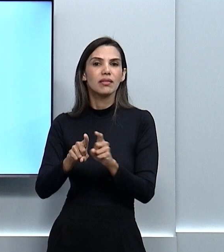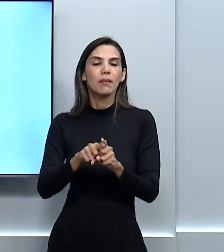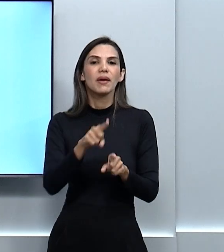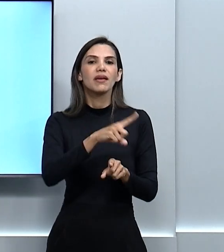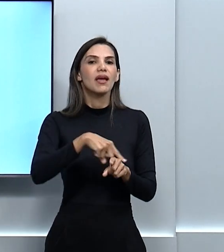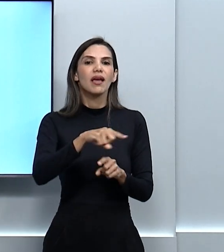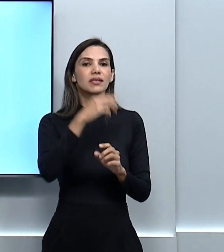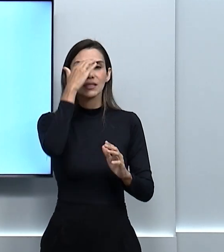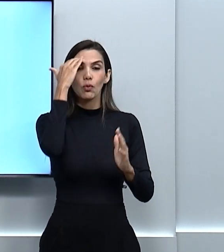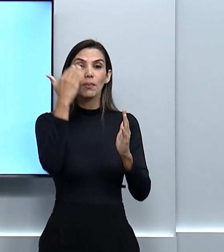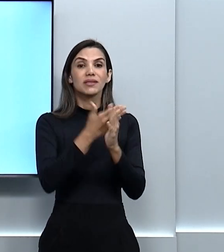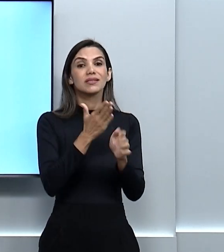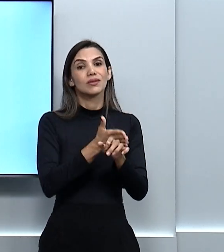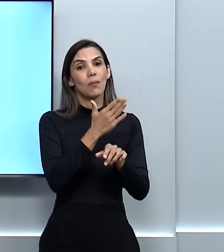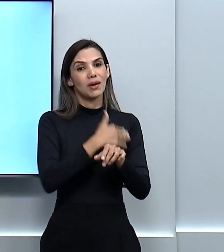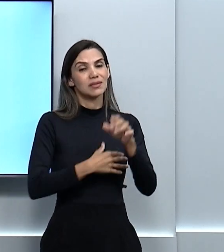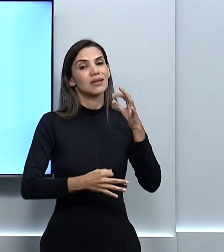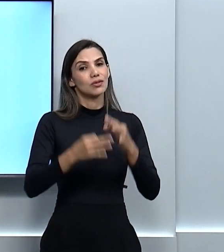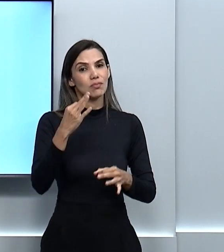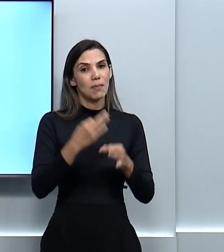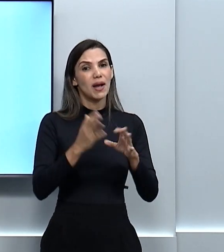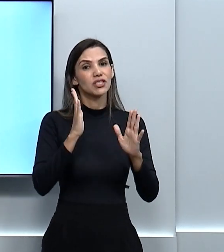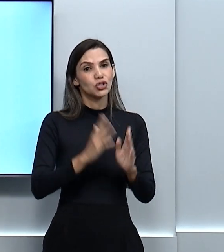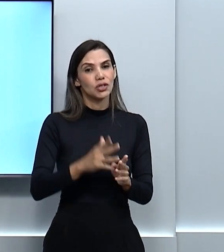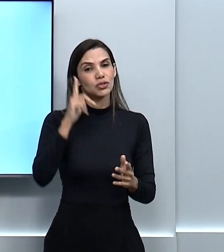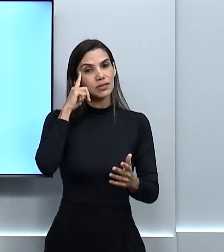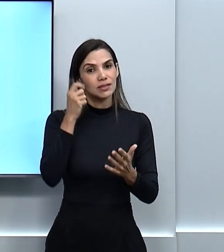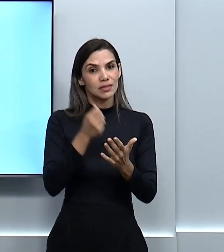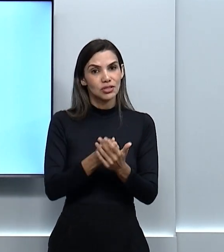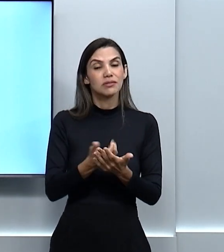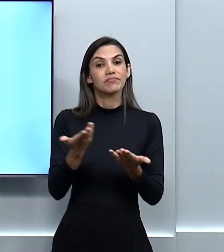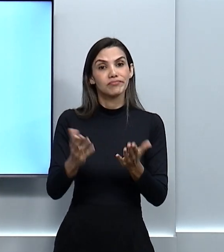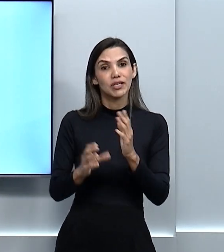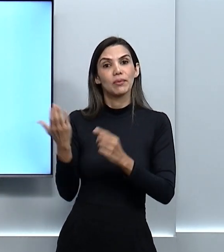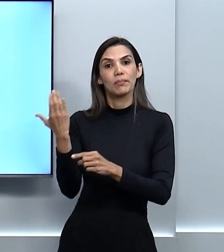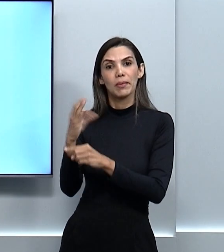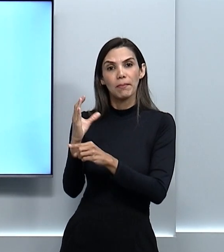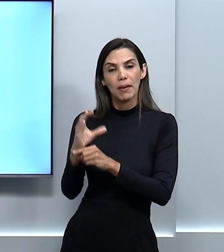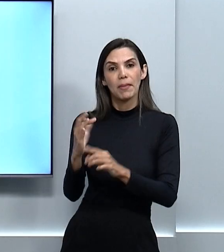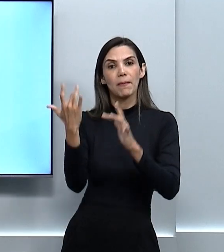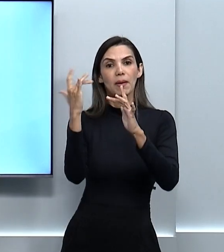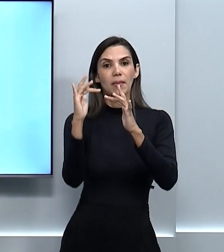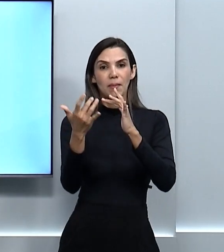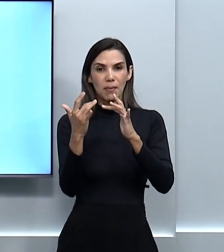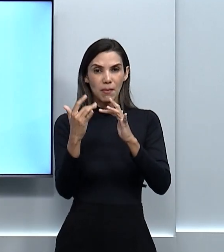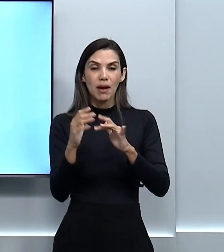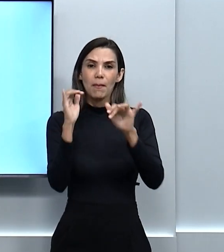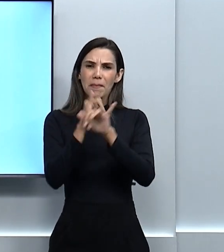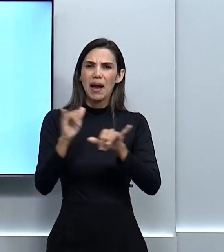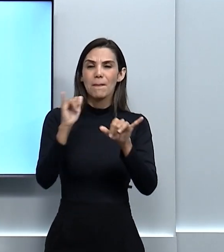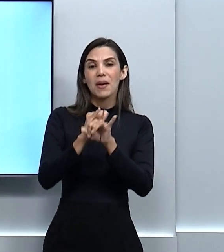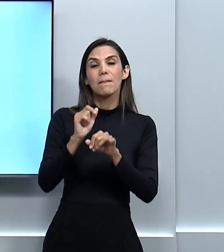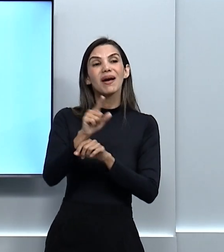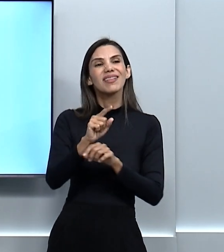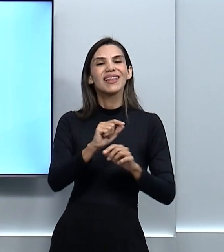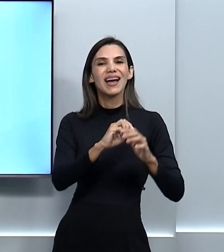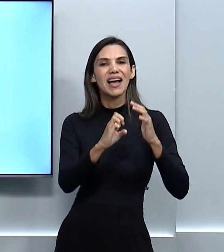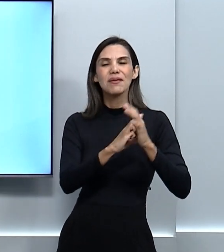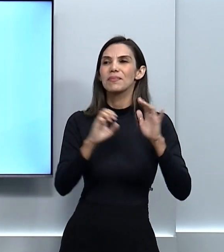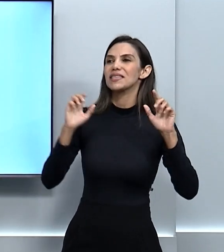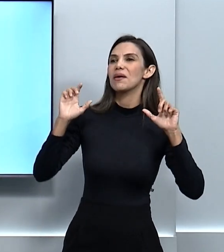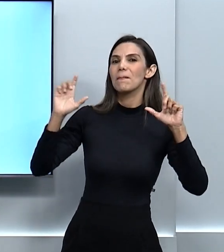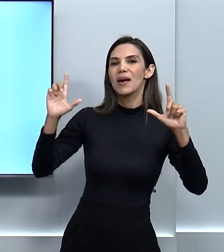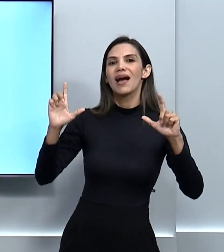decisões judiciais anteriores. O caso ganhou repercussão nas redes sociais, depois que o estabelecimento exibiu cartazes com